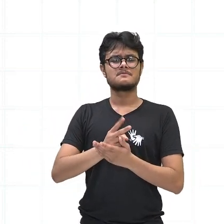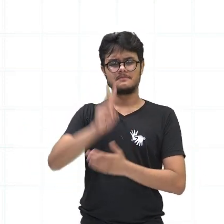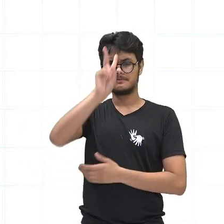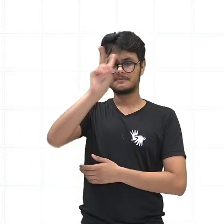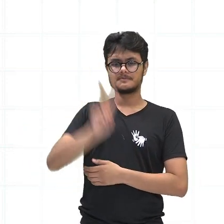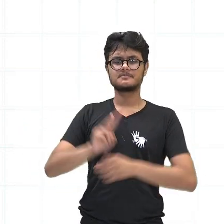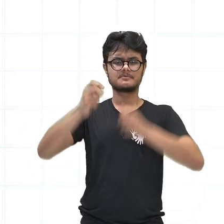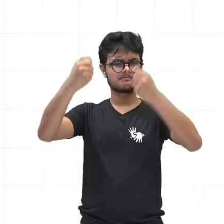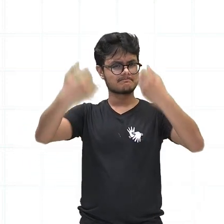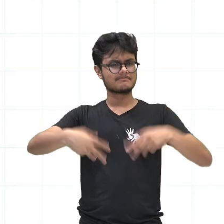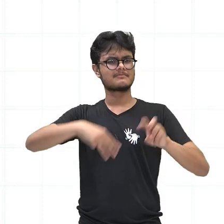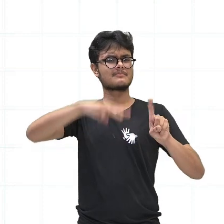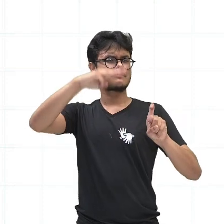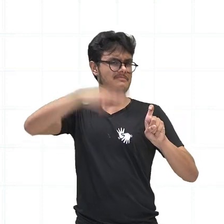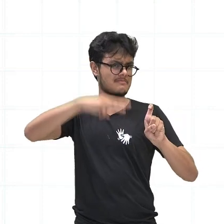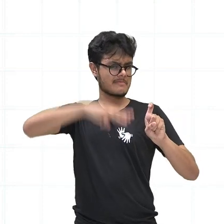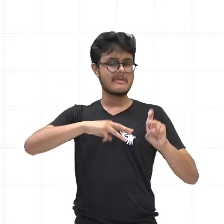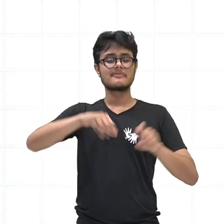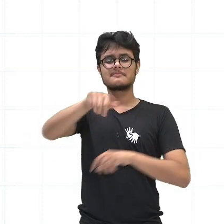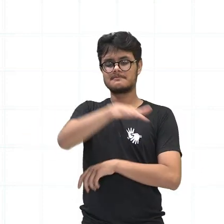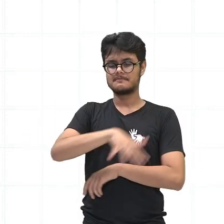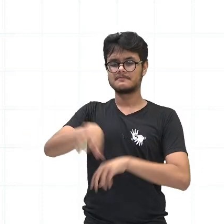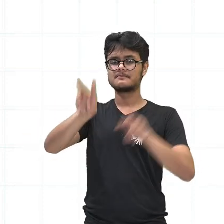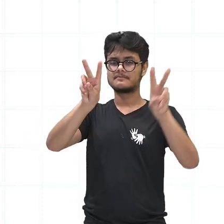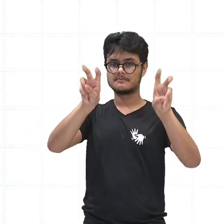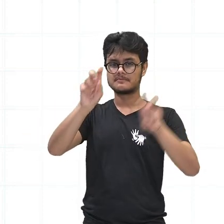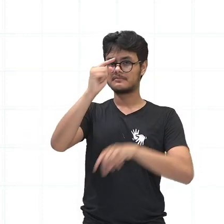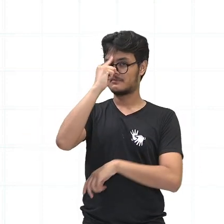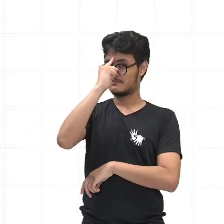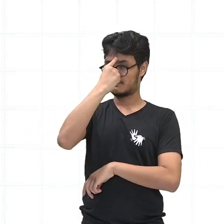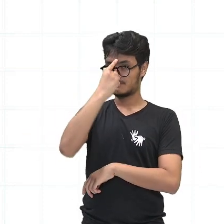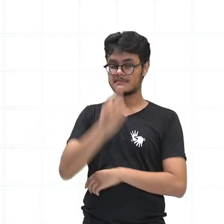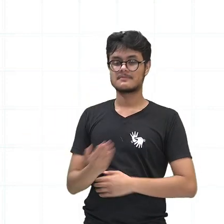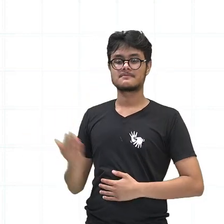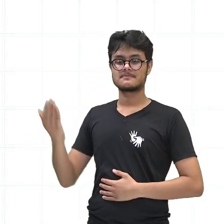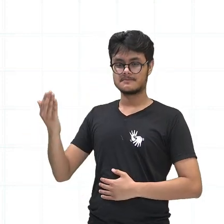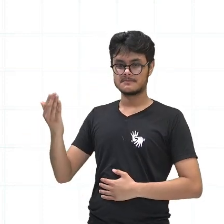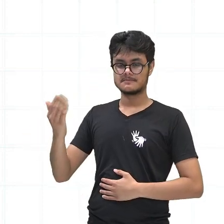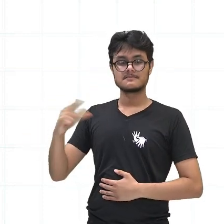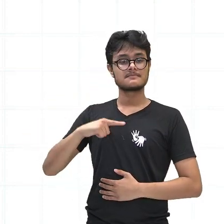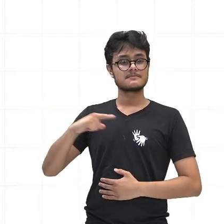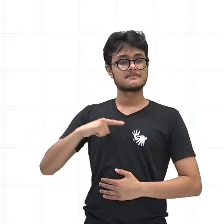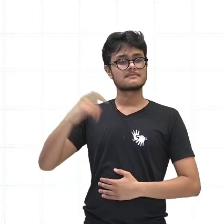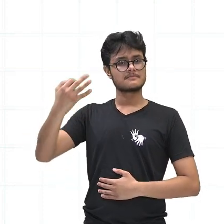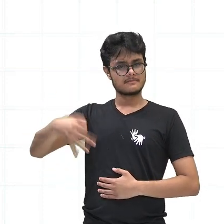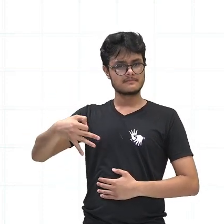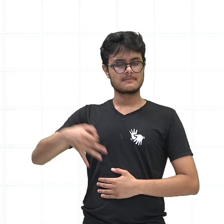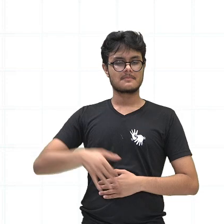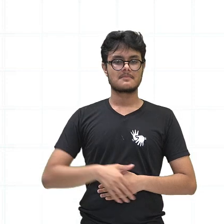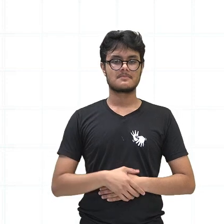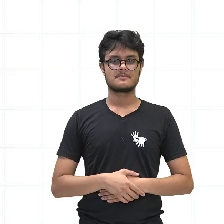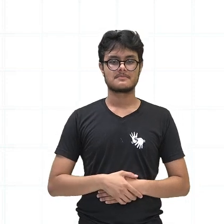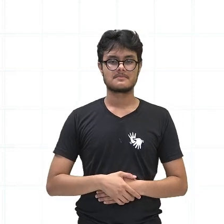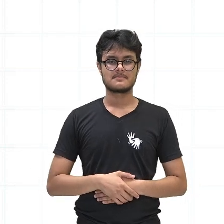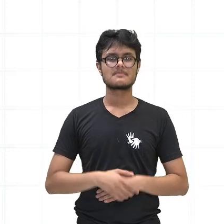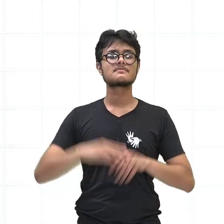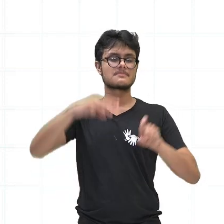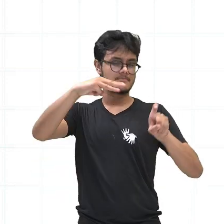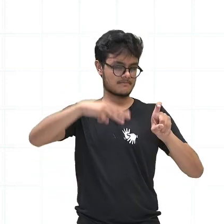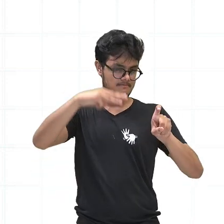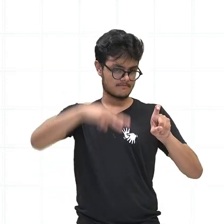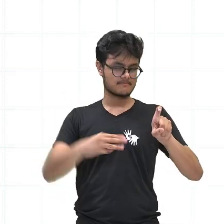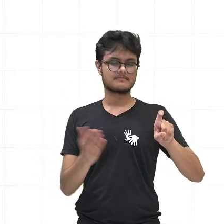e mitológicas indianas, mais uma dança indiana também. Então, a questão cultural